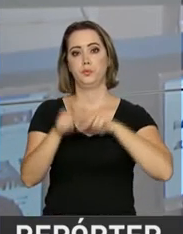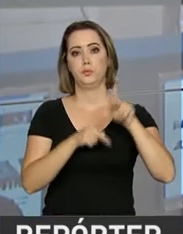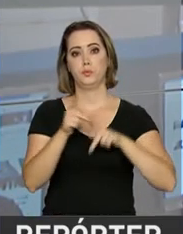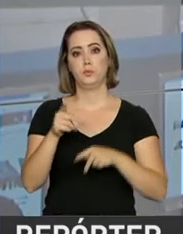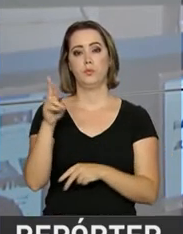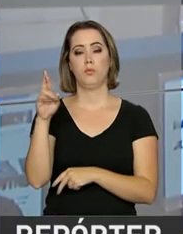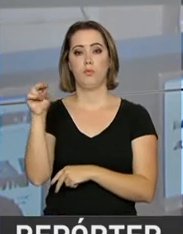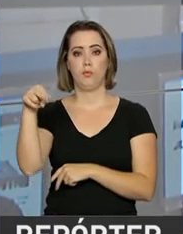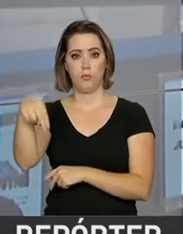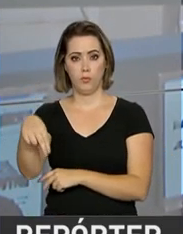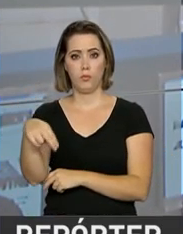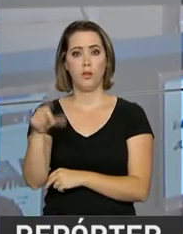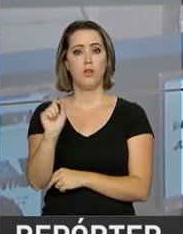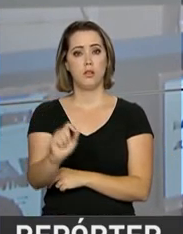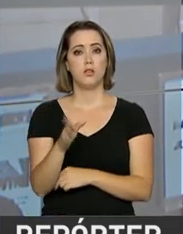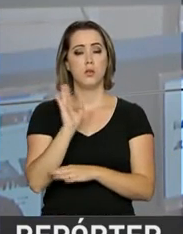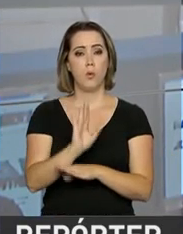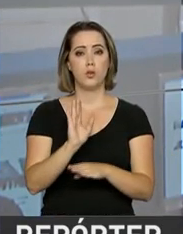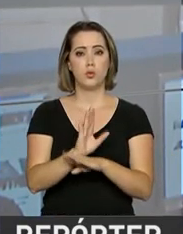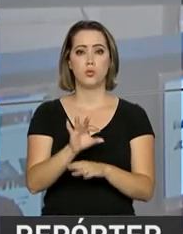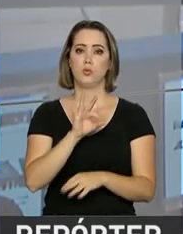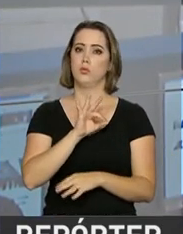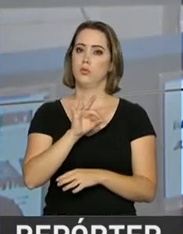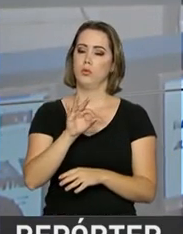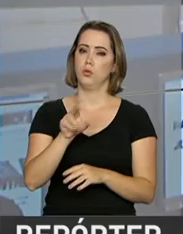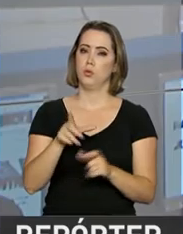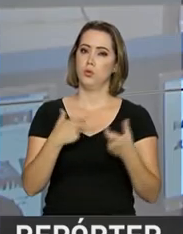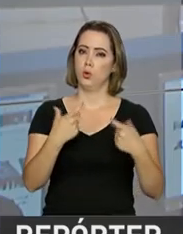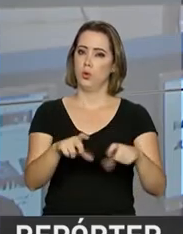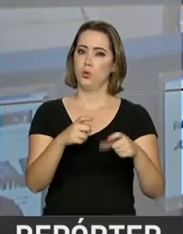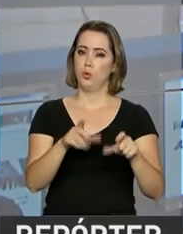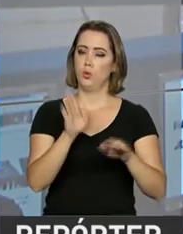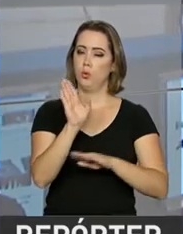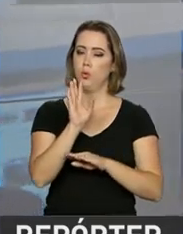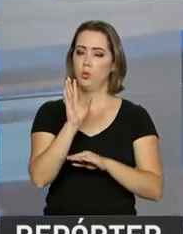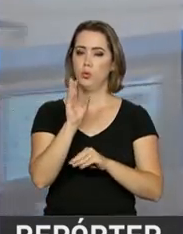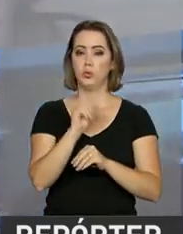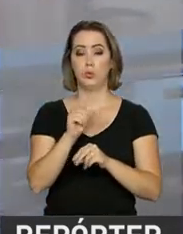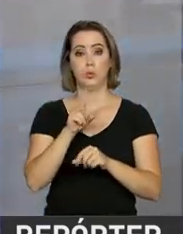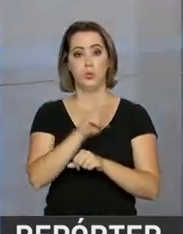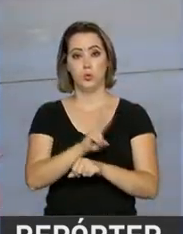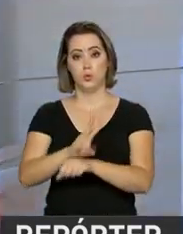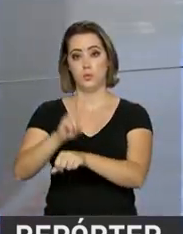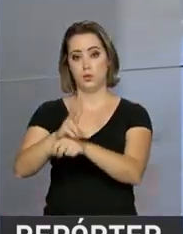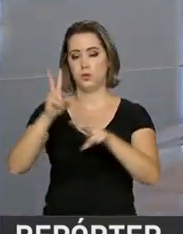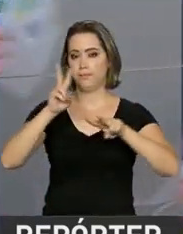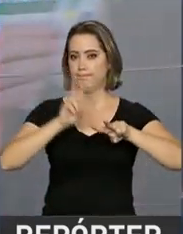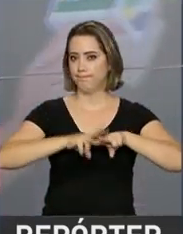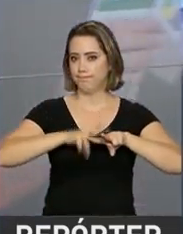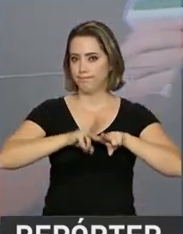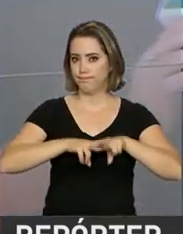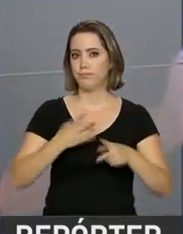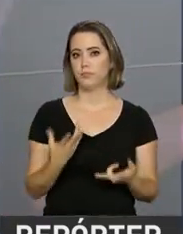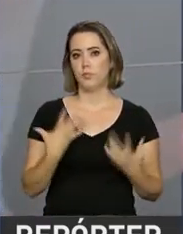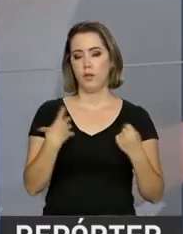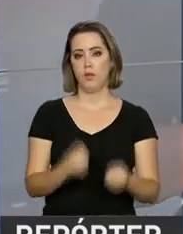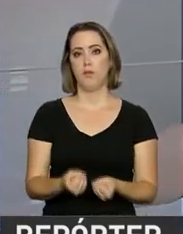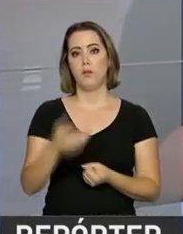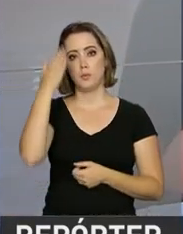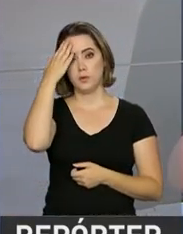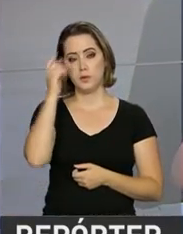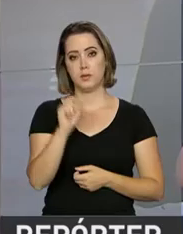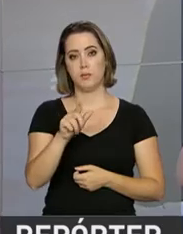estão dando suporte a agentes penitenciários do presídio de alcaçuz nós vamos então saber mais sobre esse assunto com repórter lua